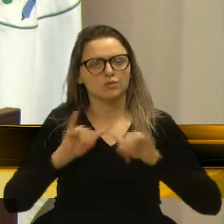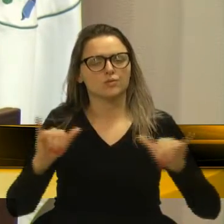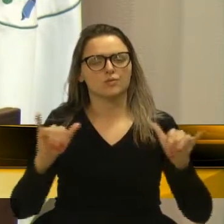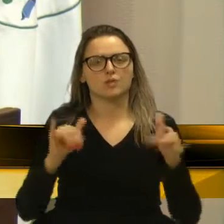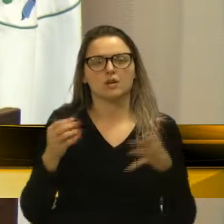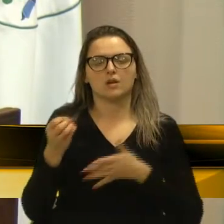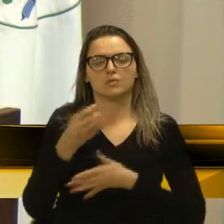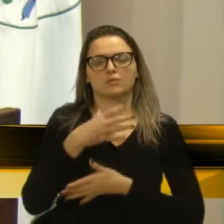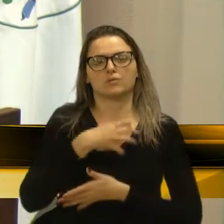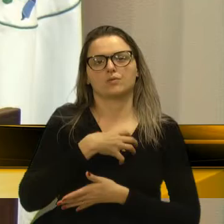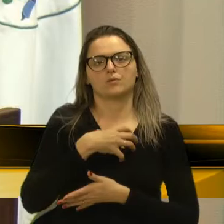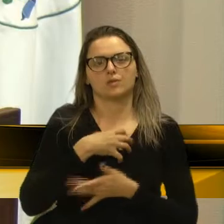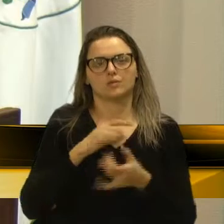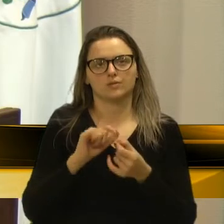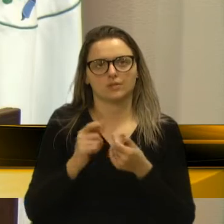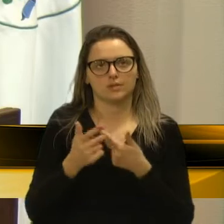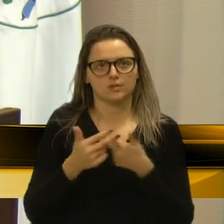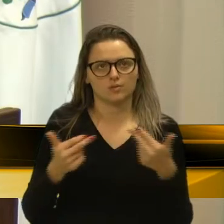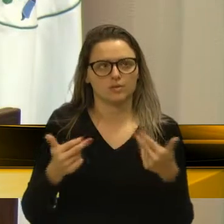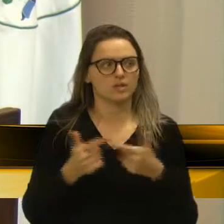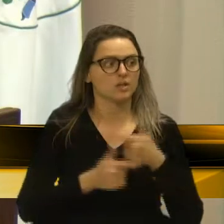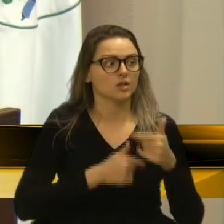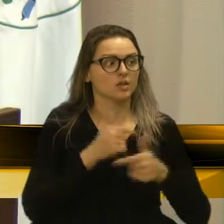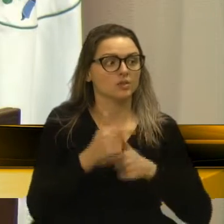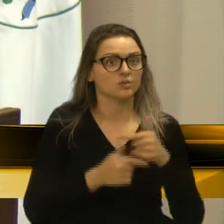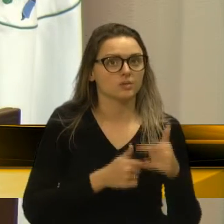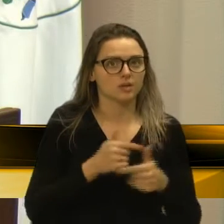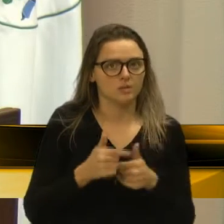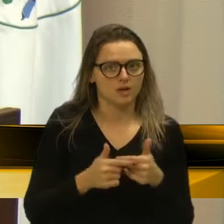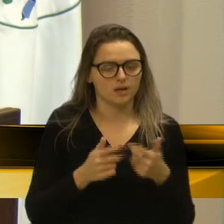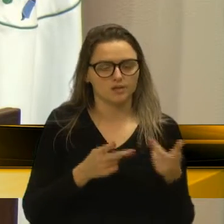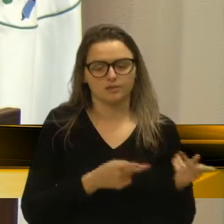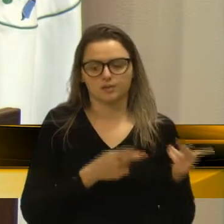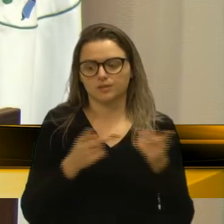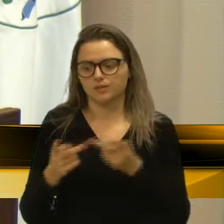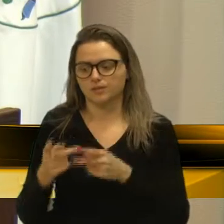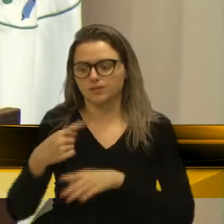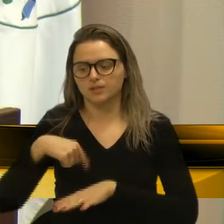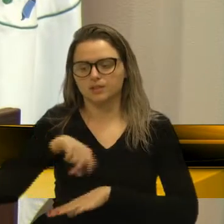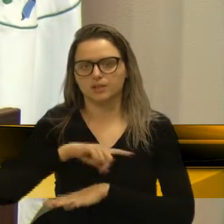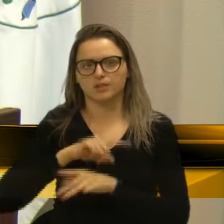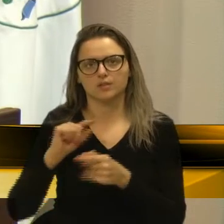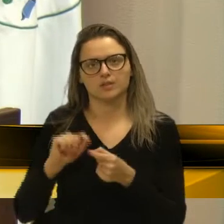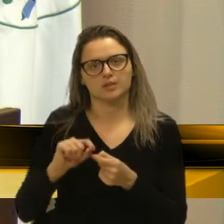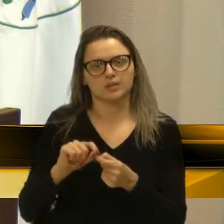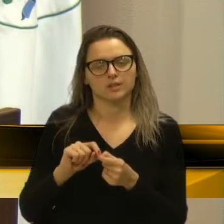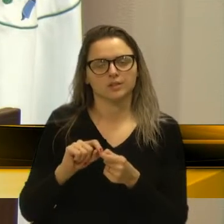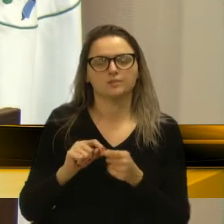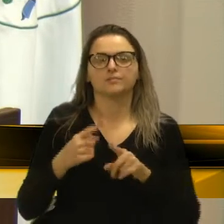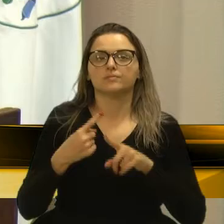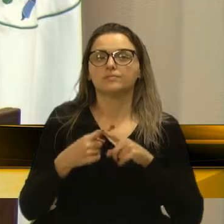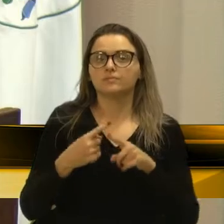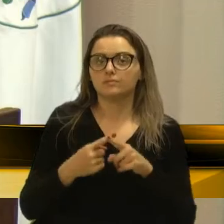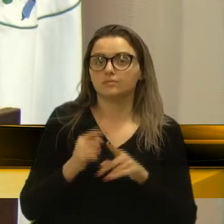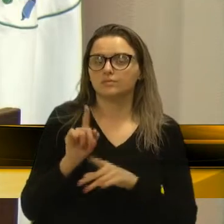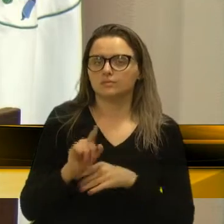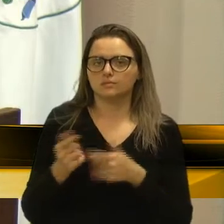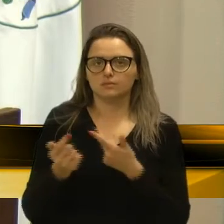né? No nosso trabalho, no dia a dia, nas visitas que a gente faz, porque é uma